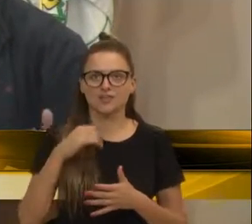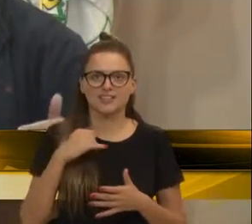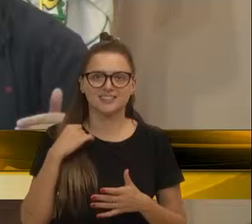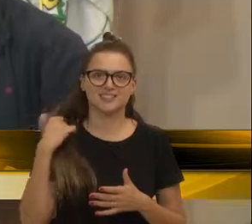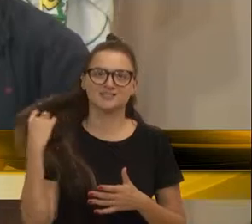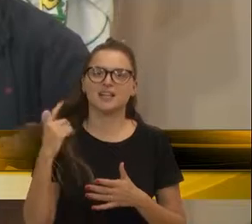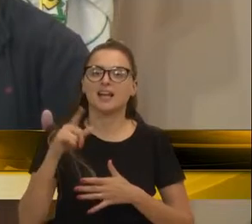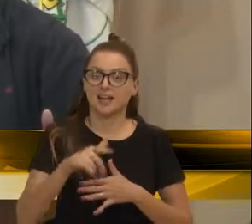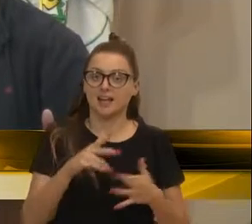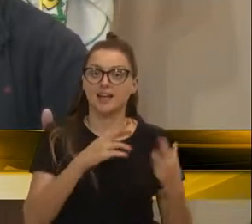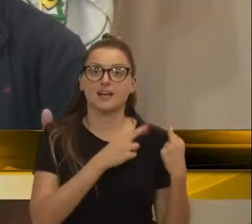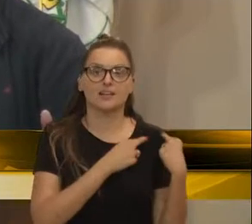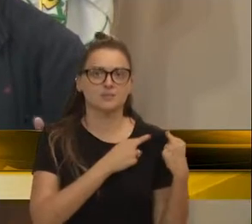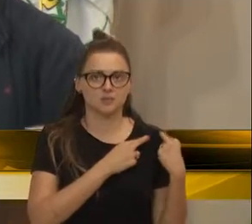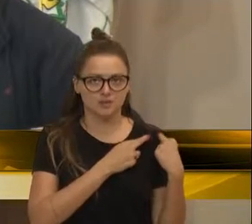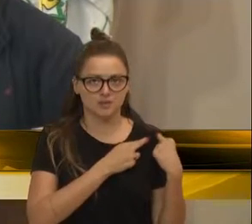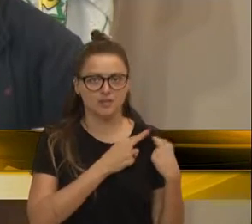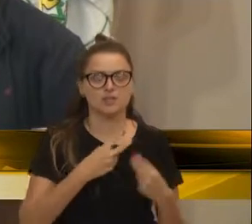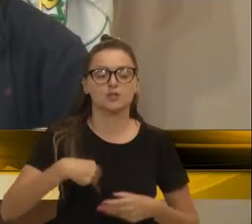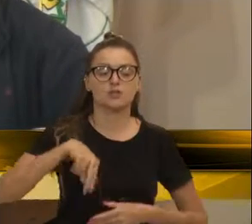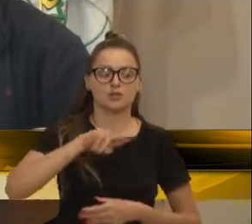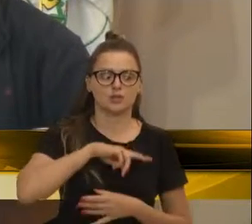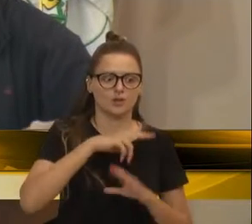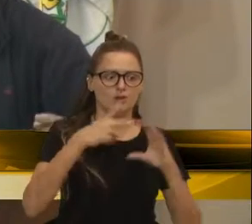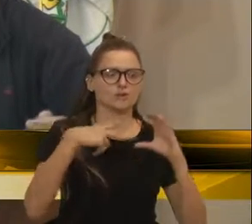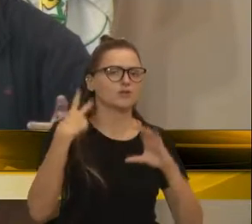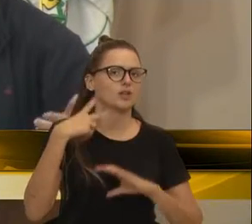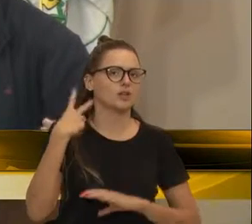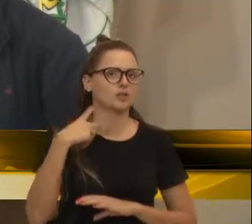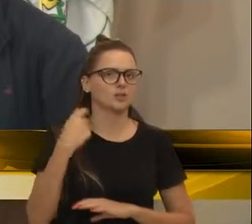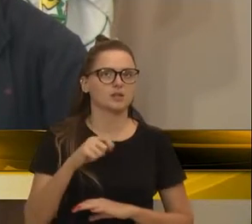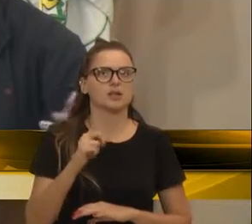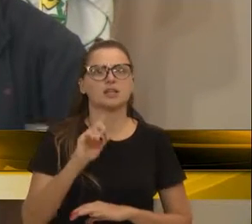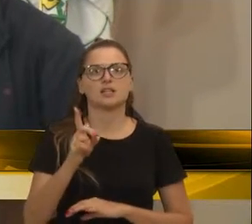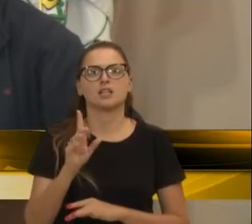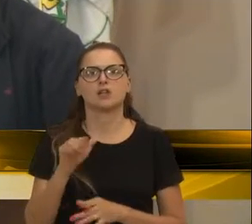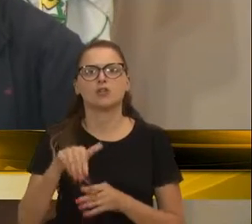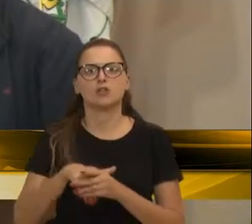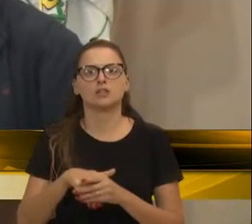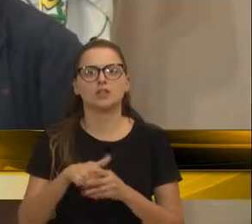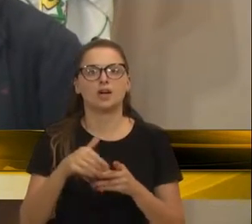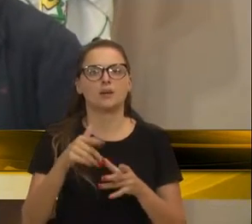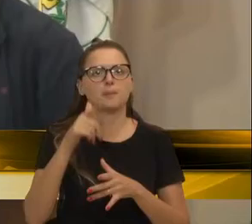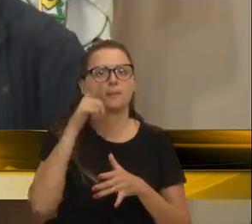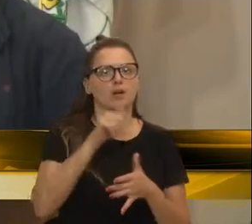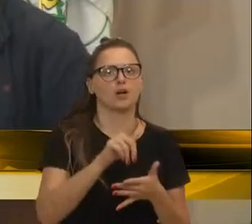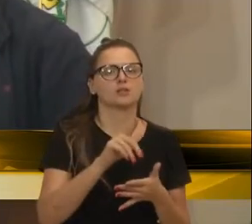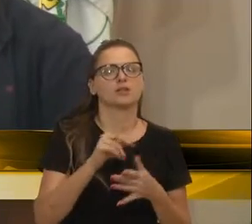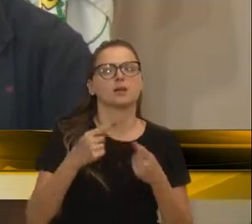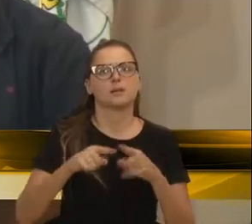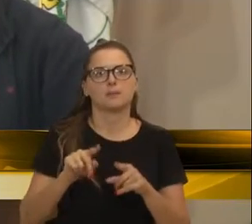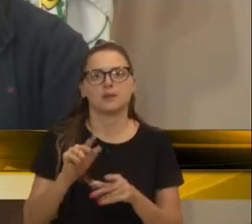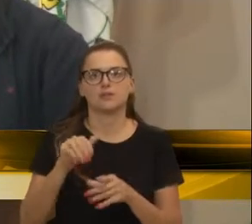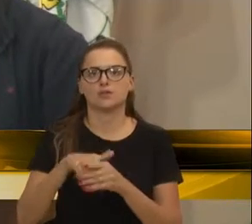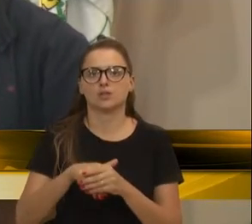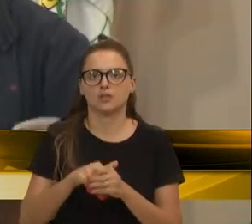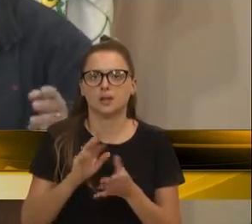esta é uma responsabilidade que nós aqui temos que ter. E não votar por populismo, mas votar pela